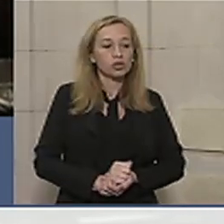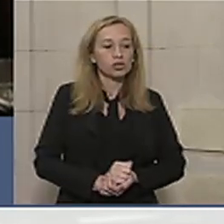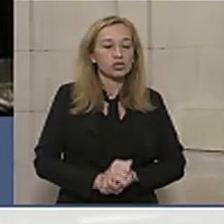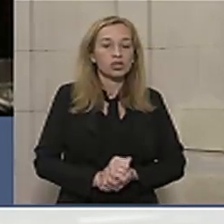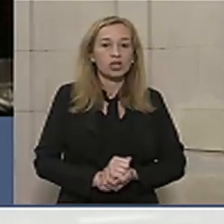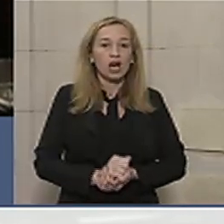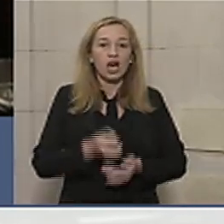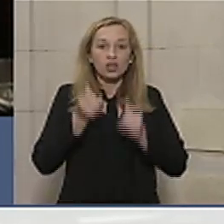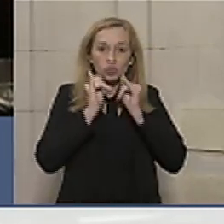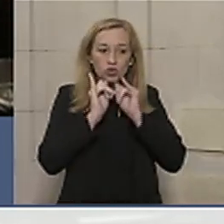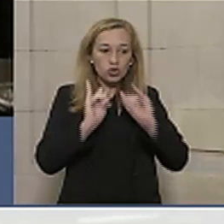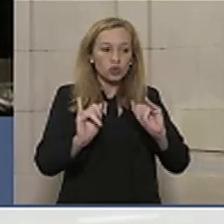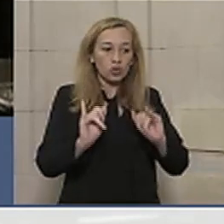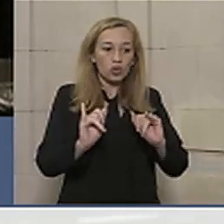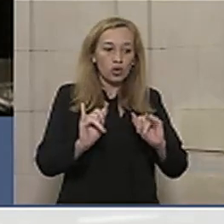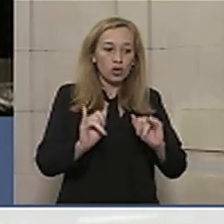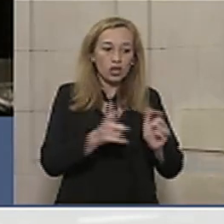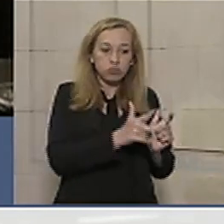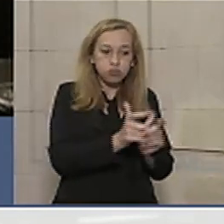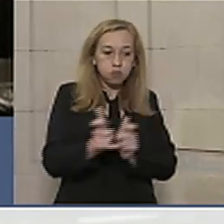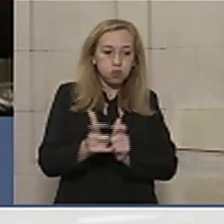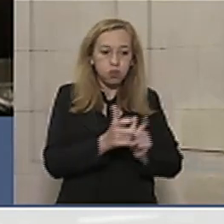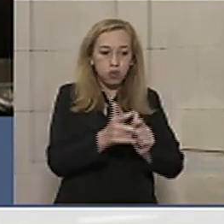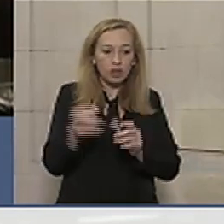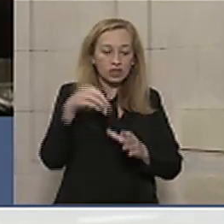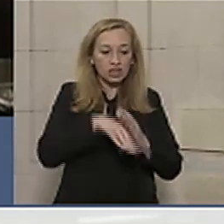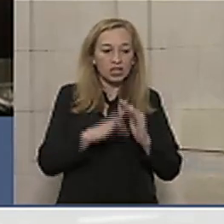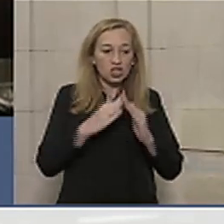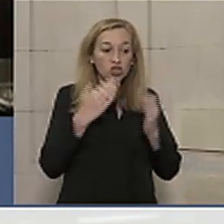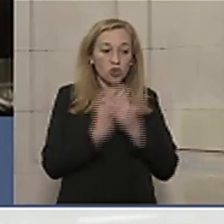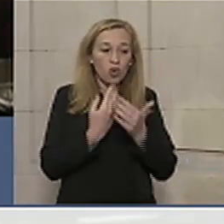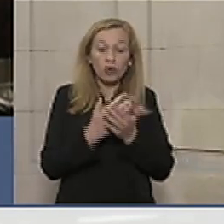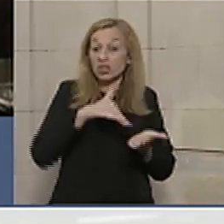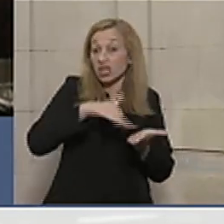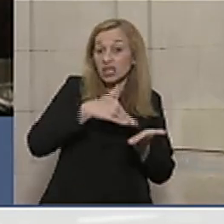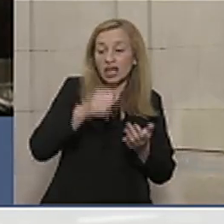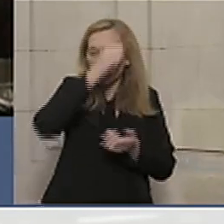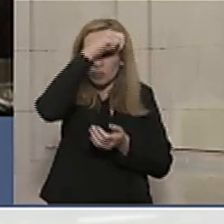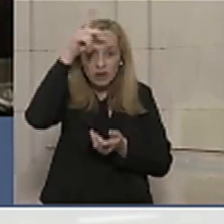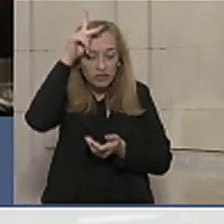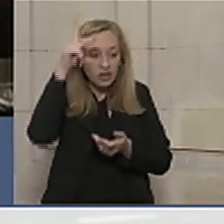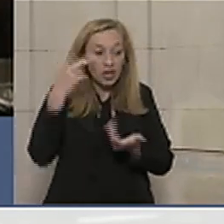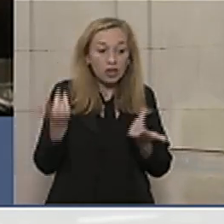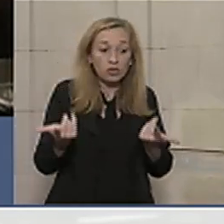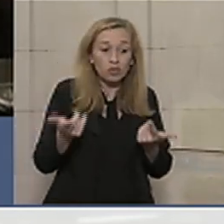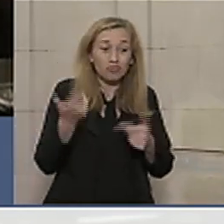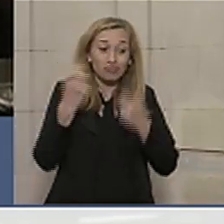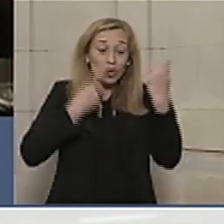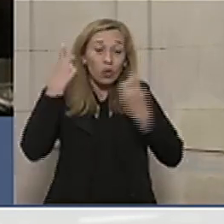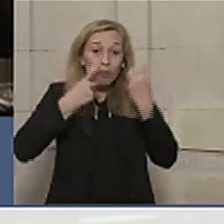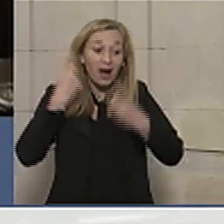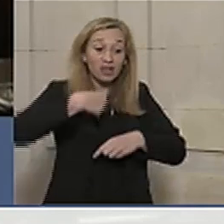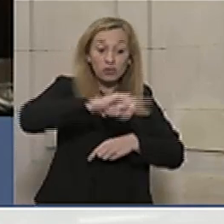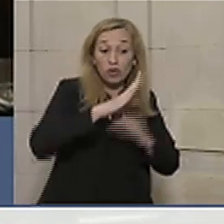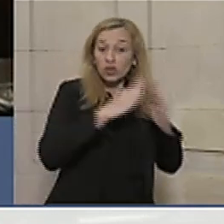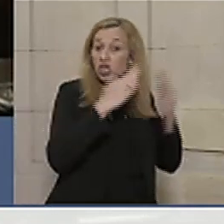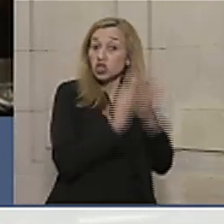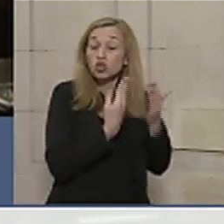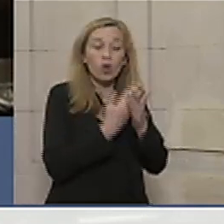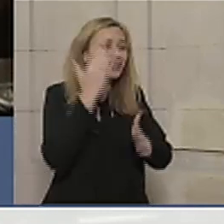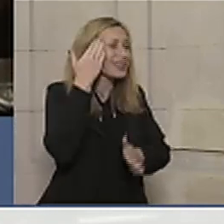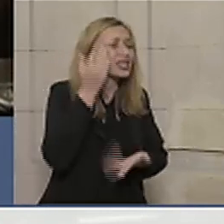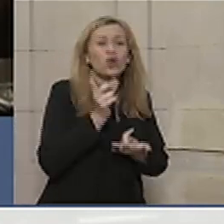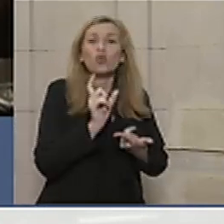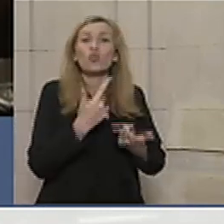massacre. Anteontem na cidade foi uma correria para lá e para cá, a secretaria, o prefeito também, de forma muito sensível também, foi à escola, buscando